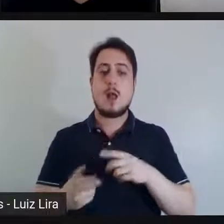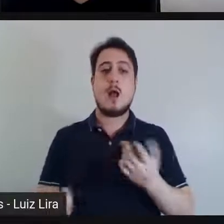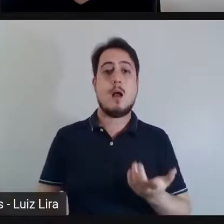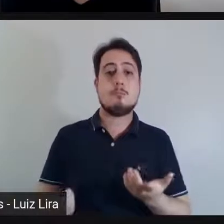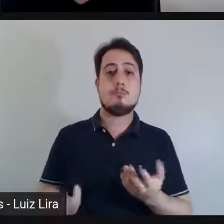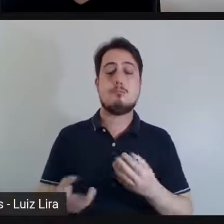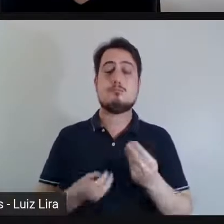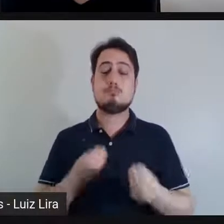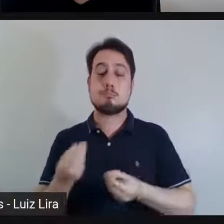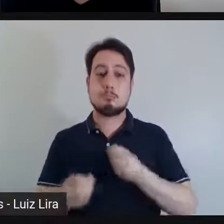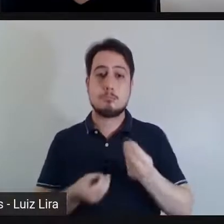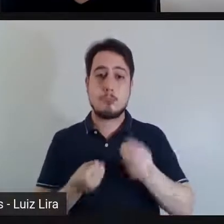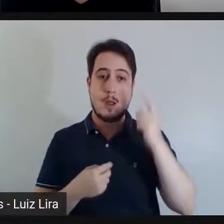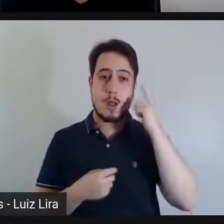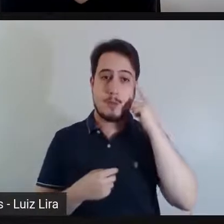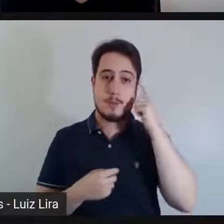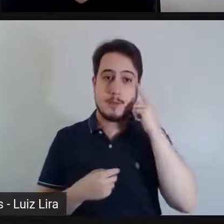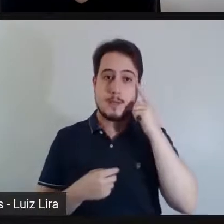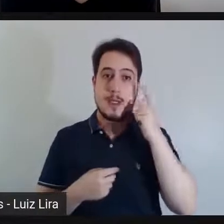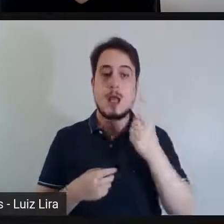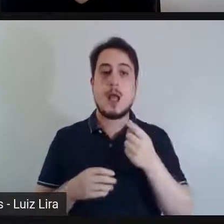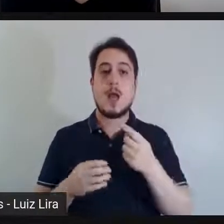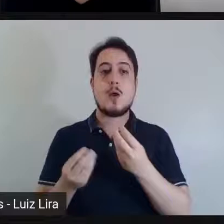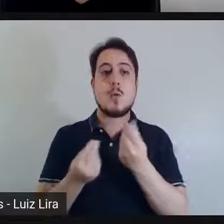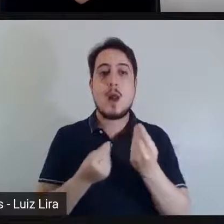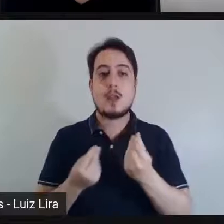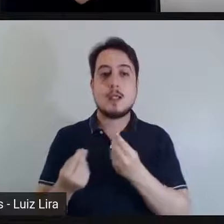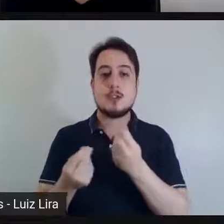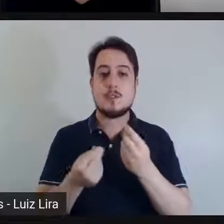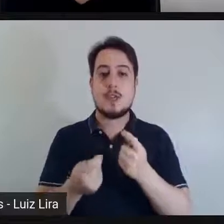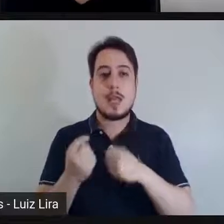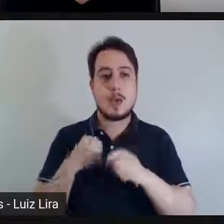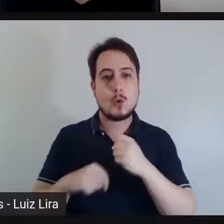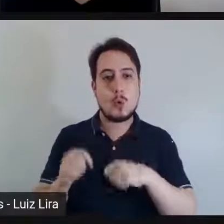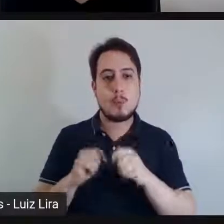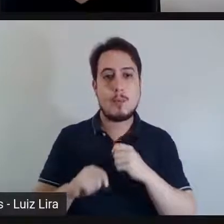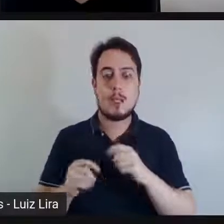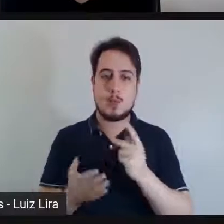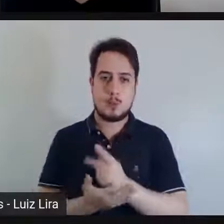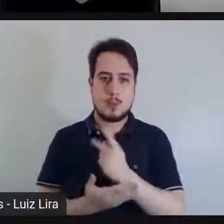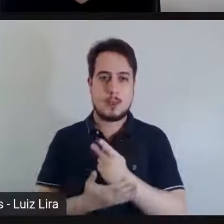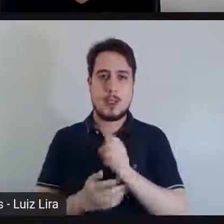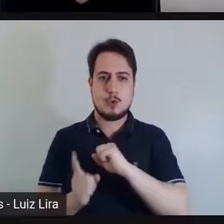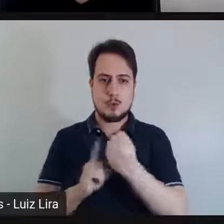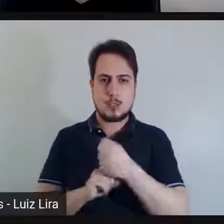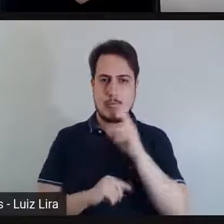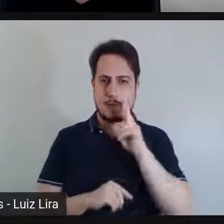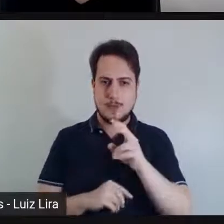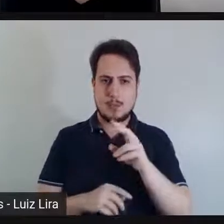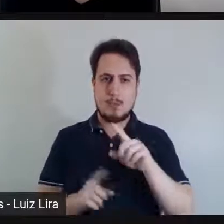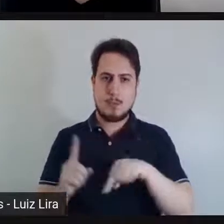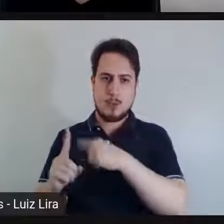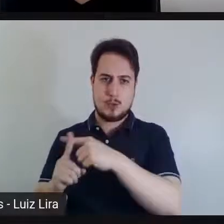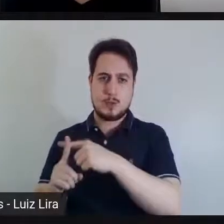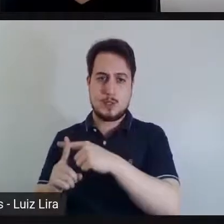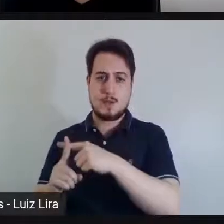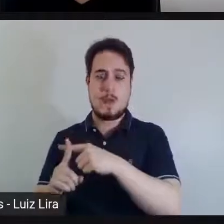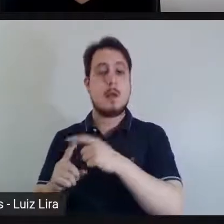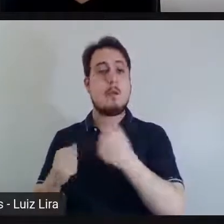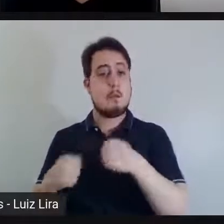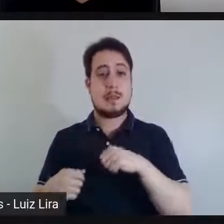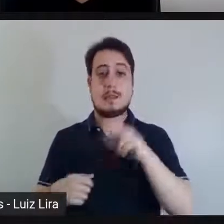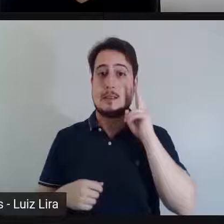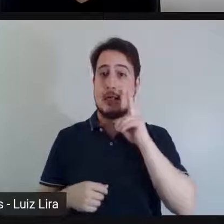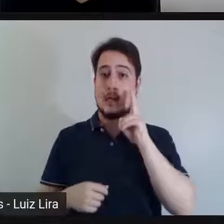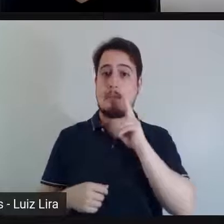ver qualitativamente essa economia. Mas é um dado, como o doutor João falou, que não pode ser desprezado de jeito nenhum. E